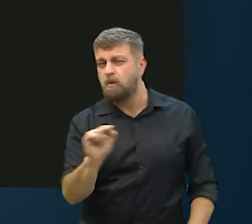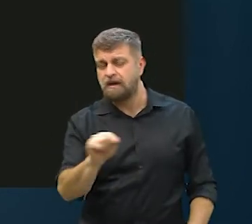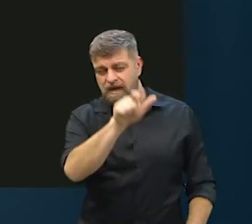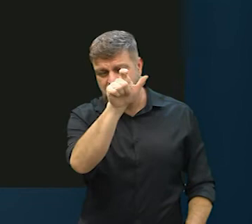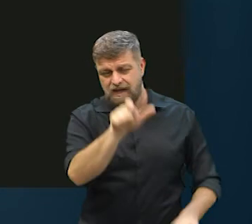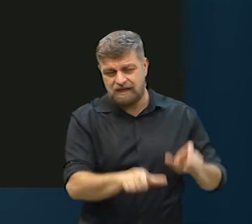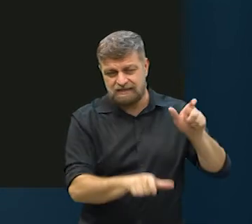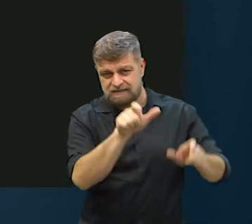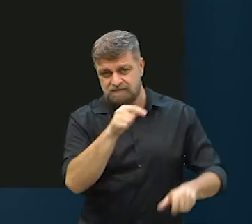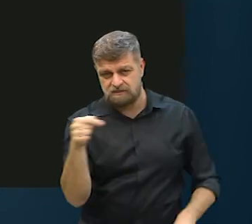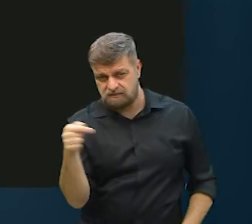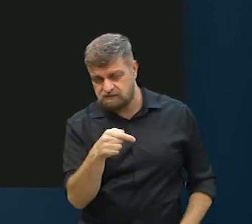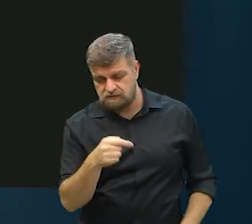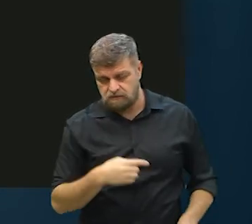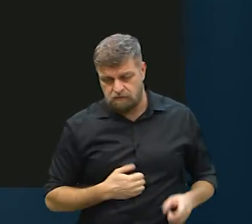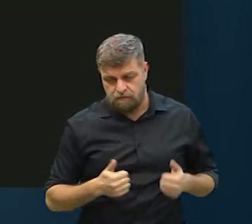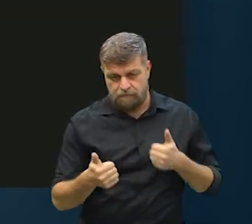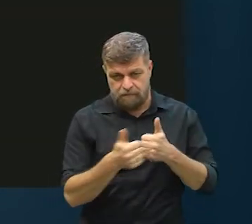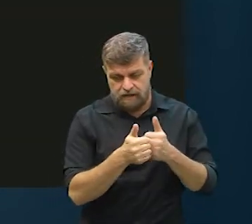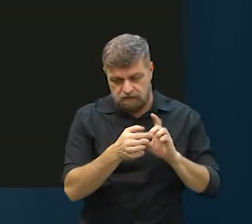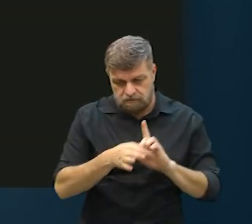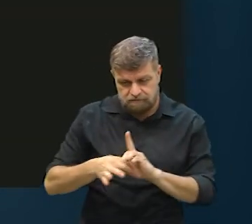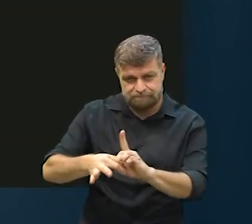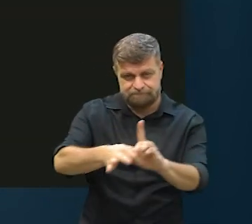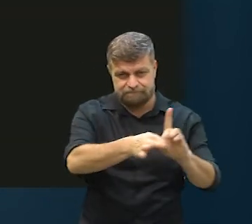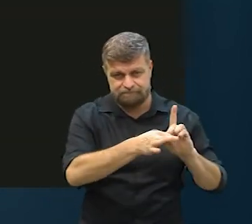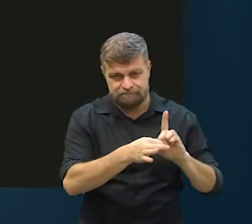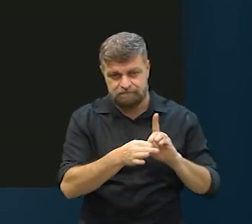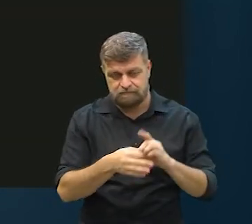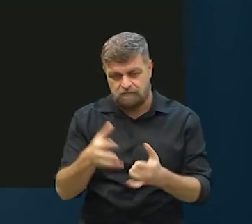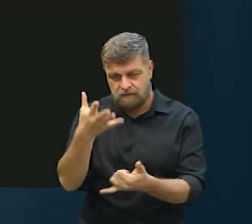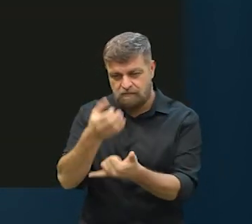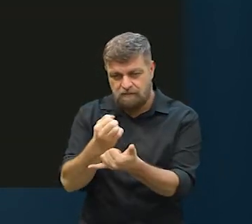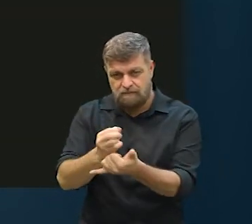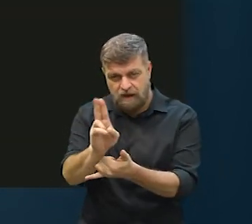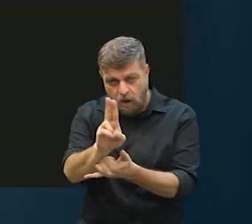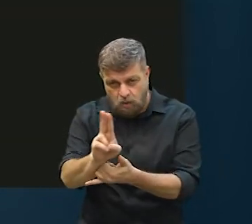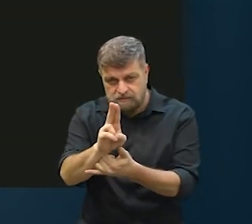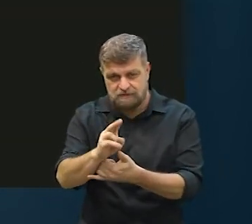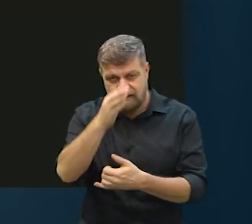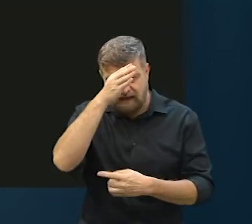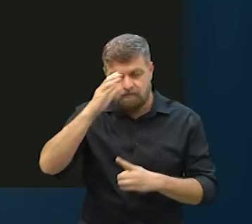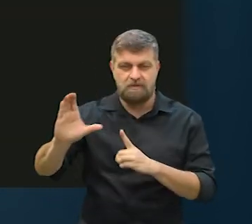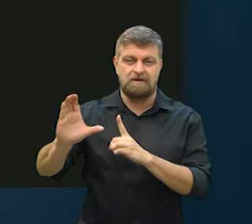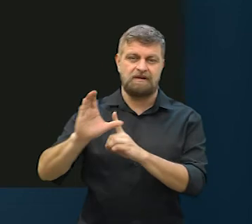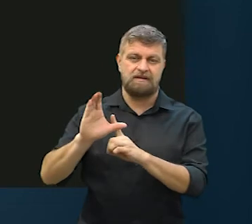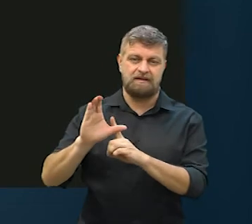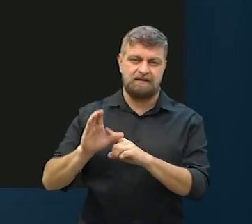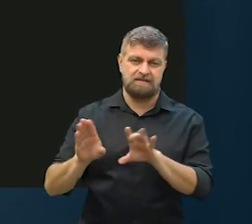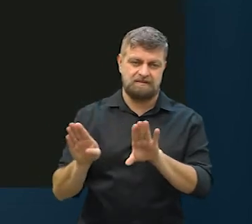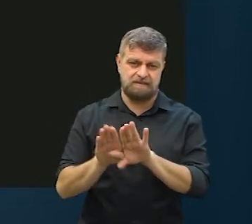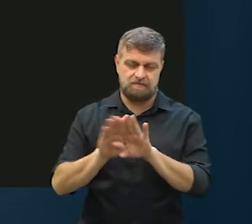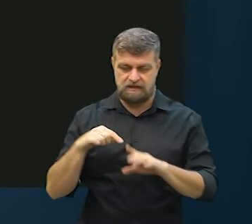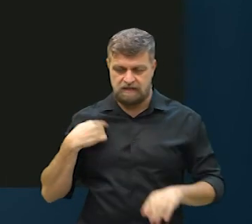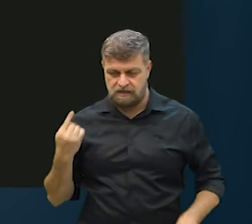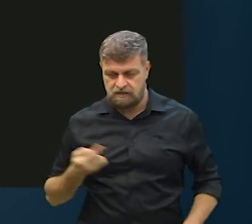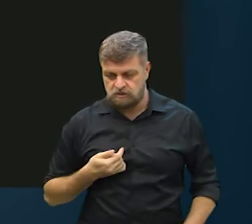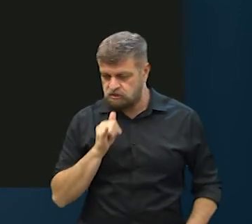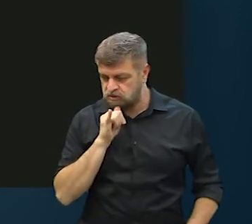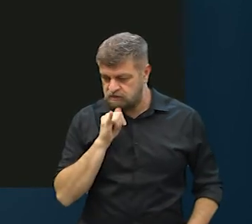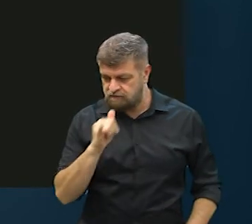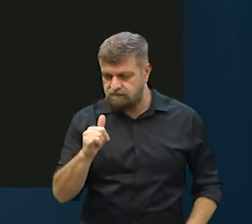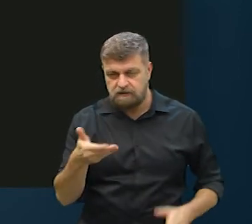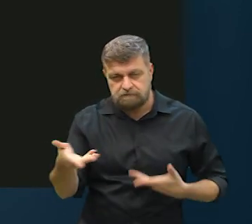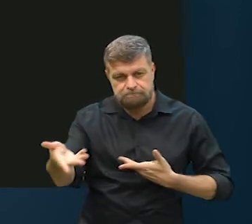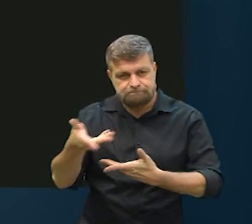sentido também para as pessoas que estão no entorno, para as pessoas que usam a plataforma e para os clientes também, né? A gente fala muito